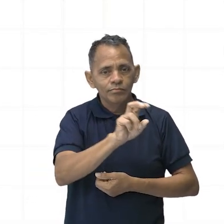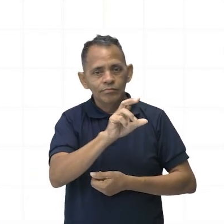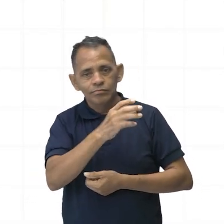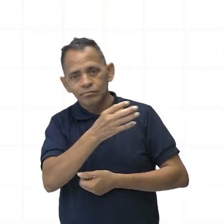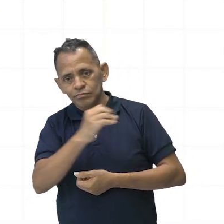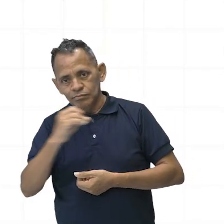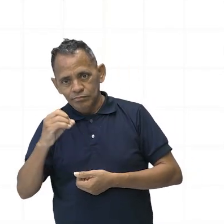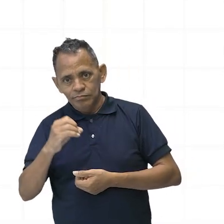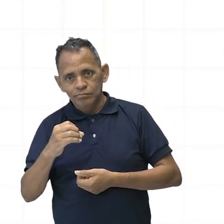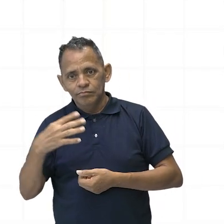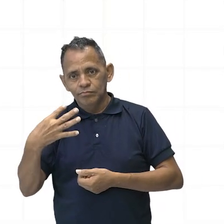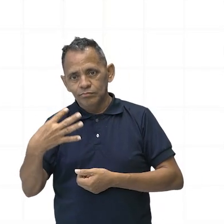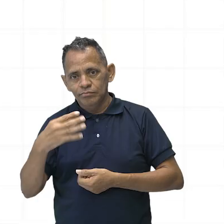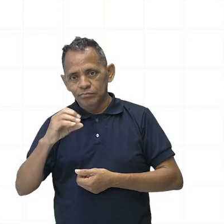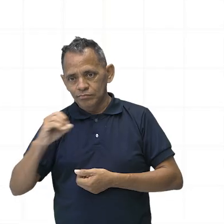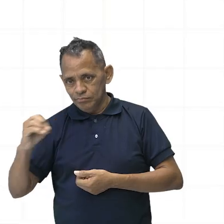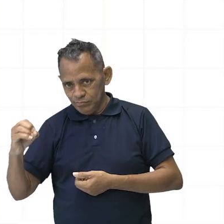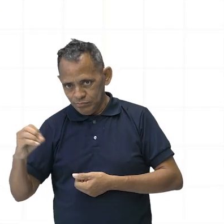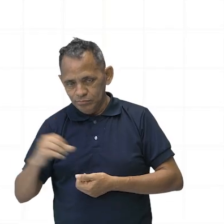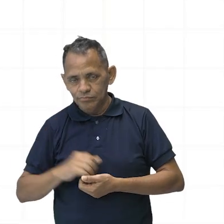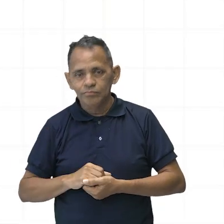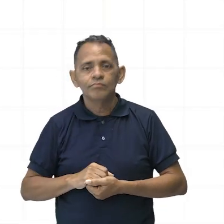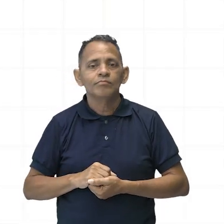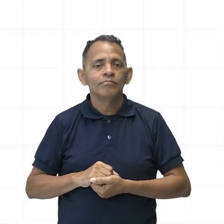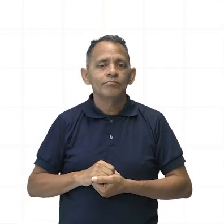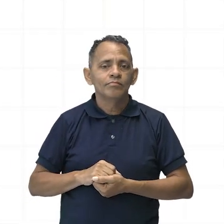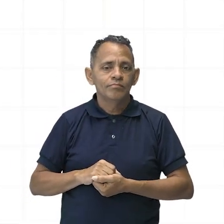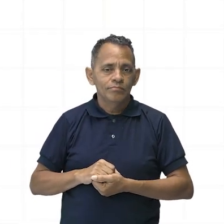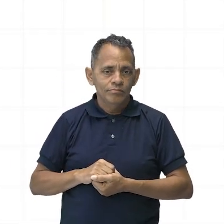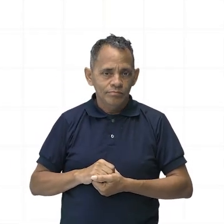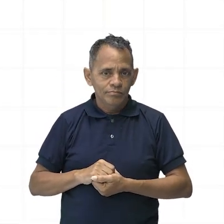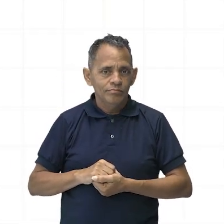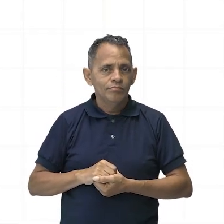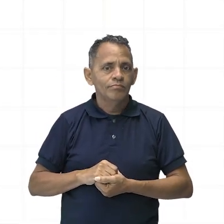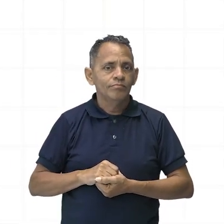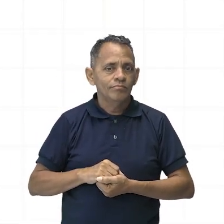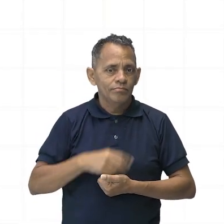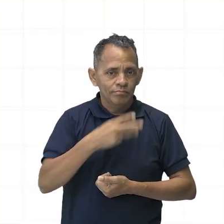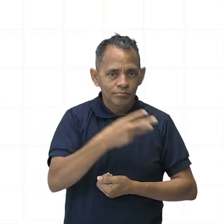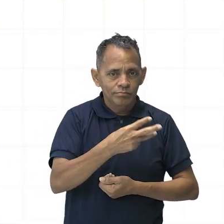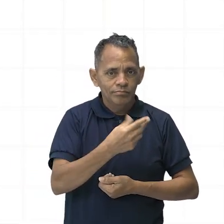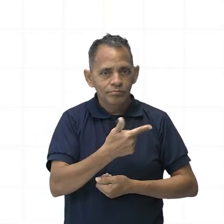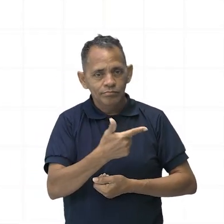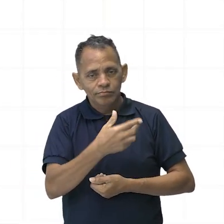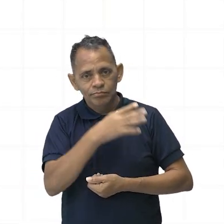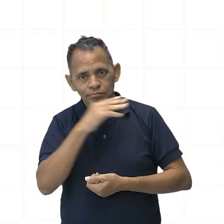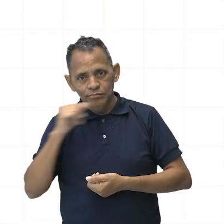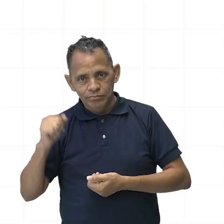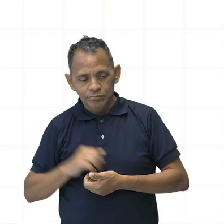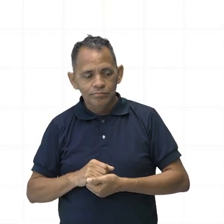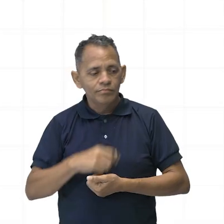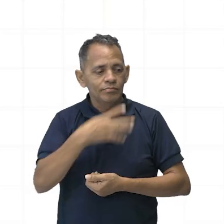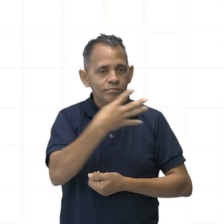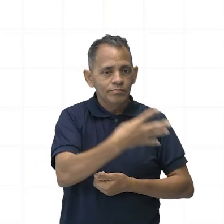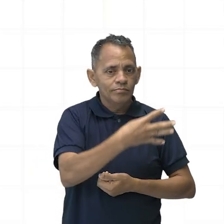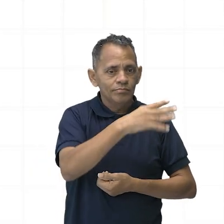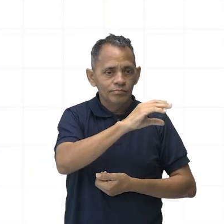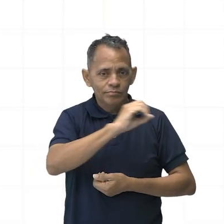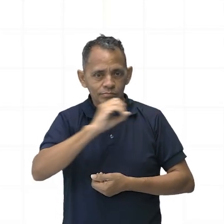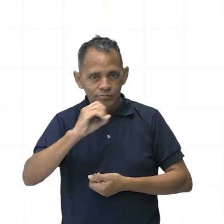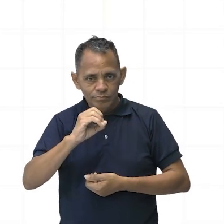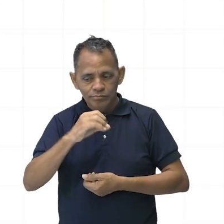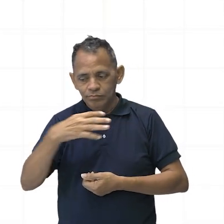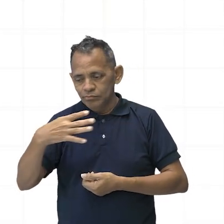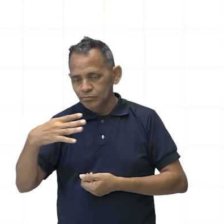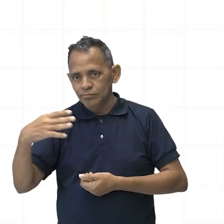3.500 e 4.000 gramas, nós temos 32. Entre 4.000 gramas e 4.000 gramas